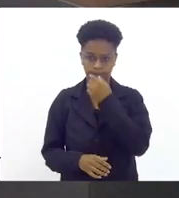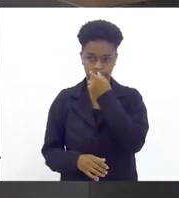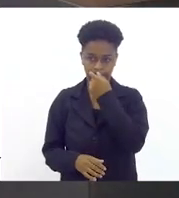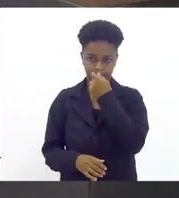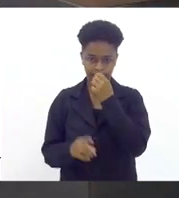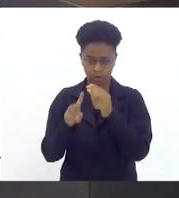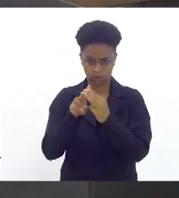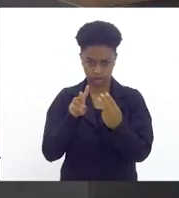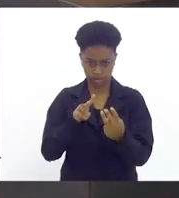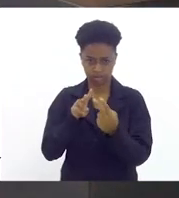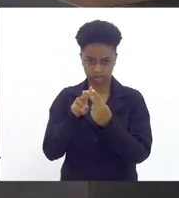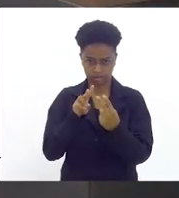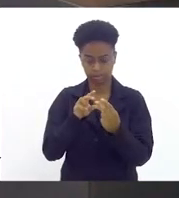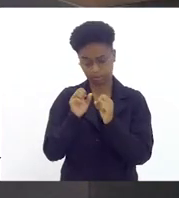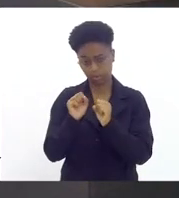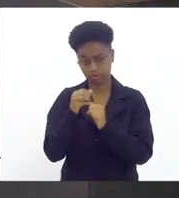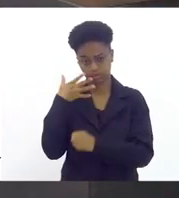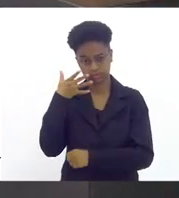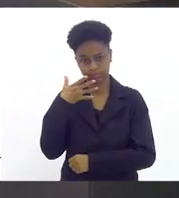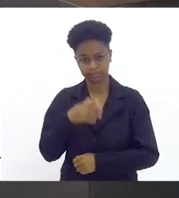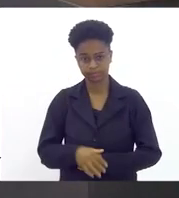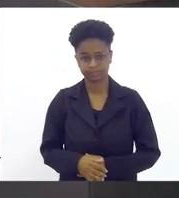Está online? Por gentileza, Salma.